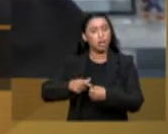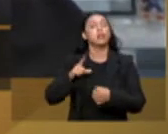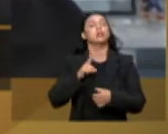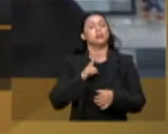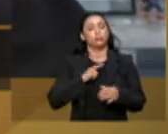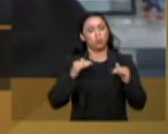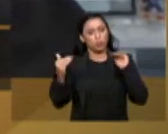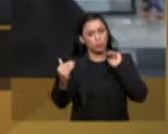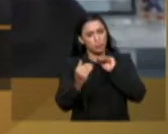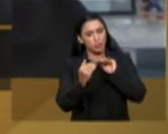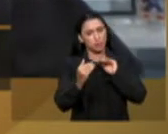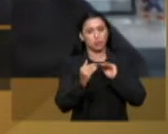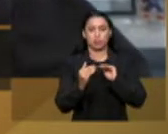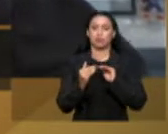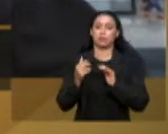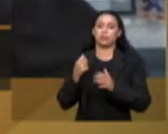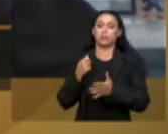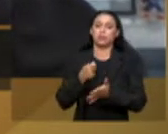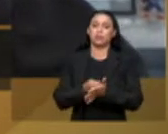apuração e pagamento,